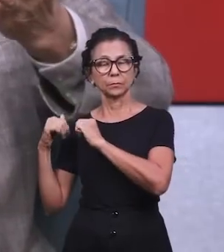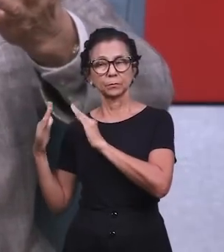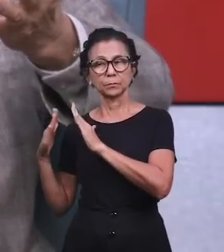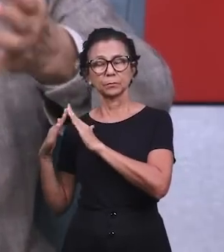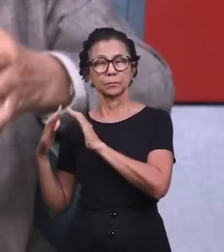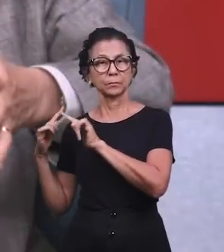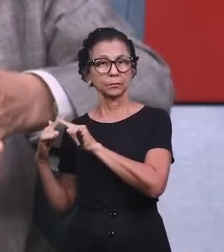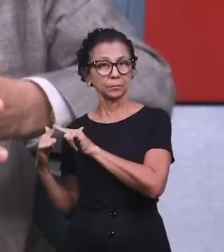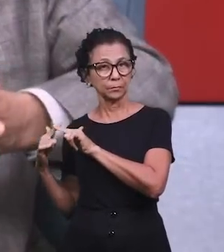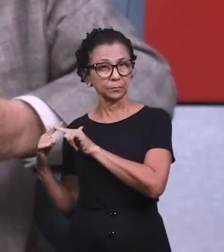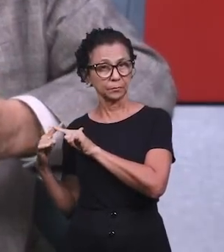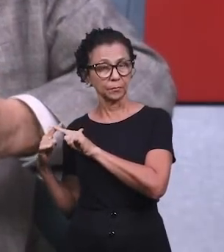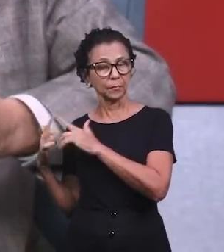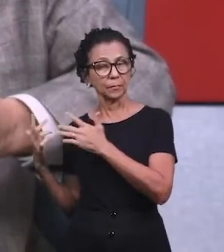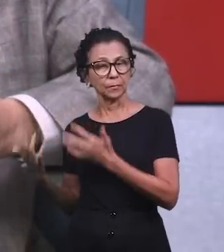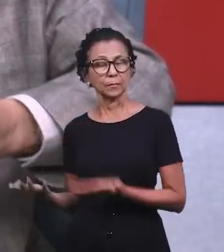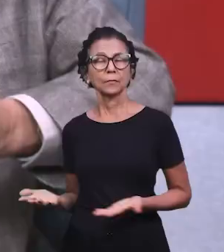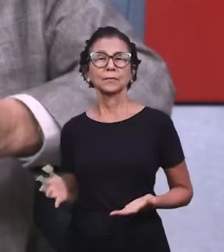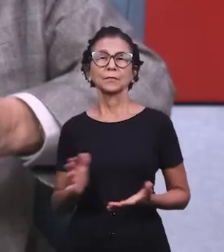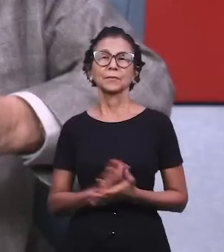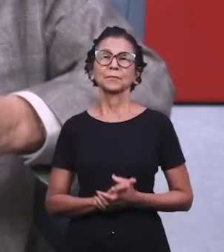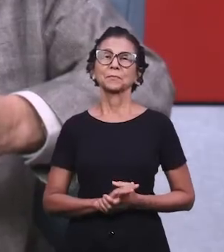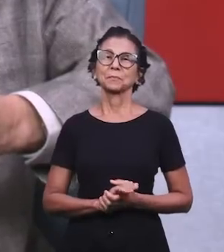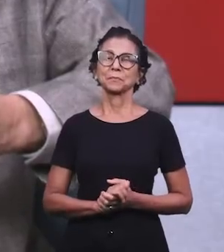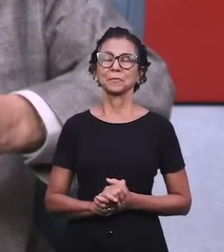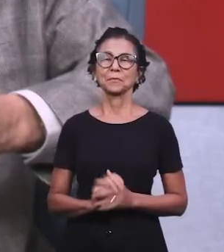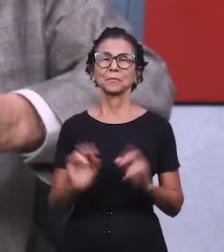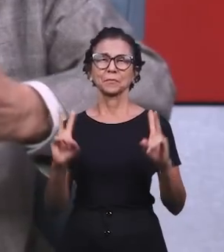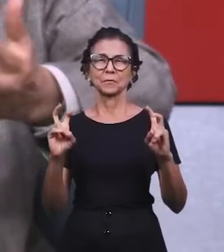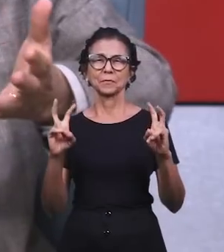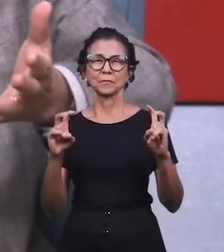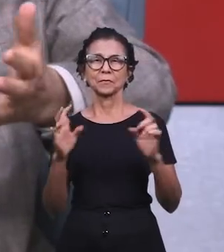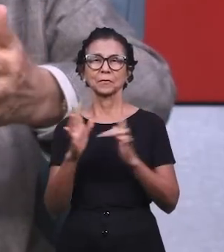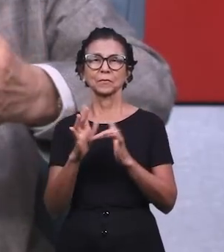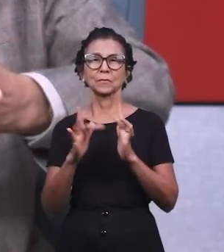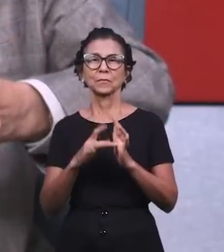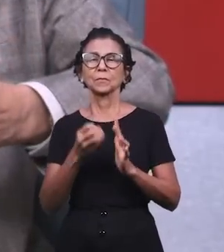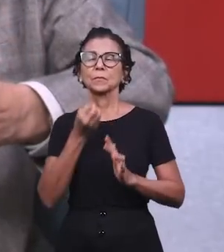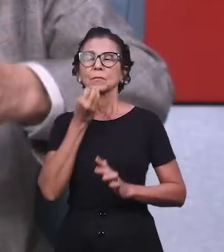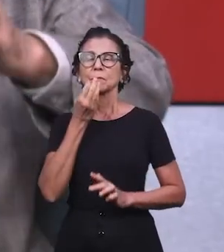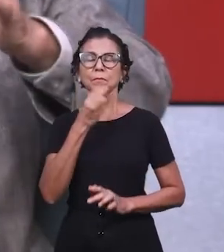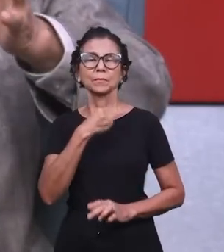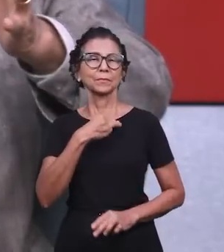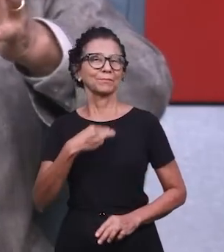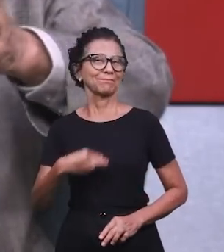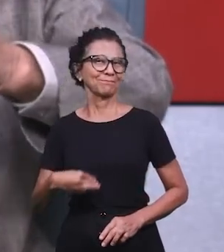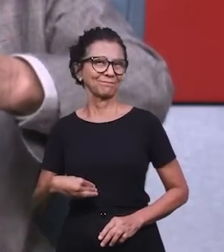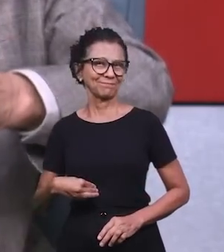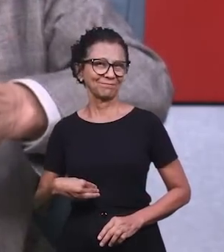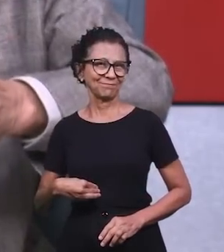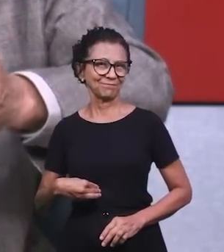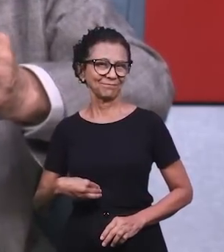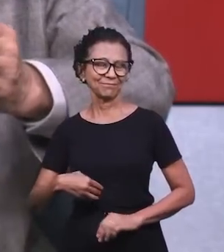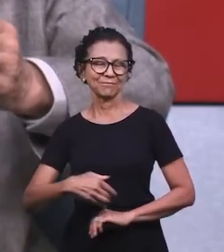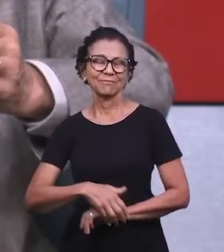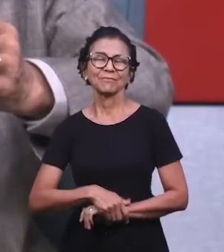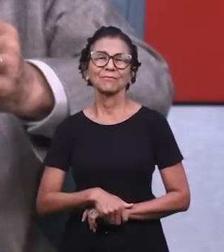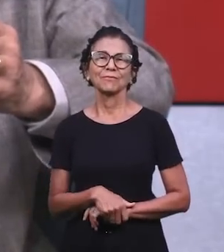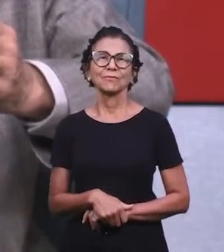isso Jesus foi chamado de bom mestre. Ali havia uma forma de ensino. Então, as curas,